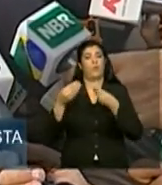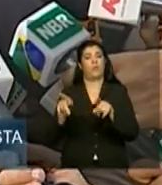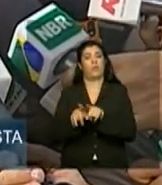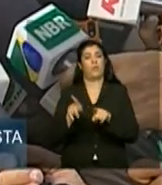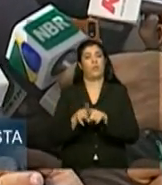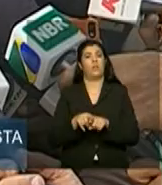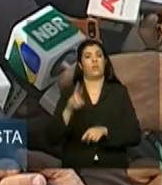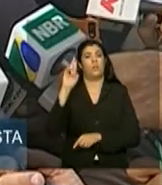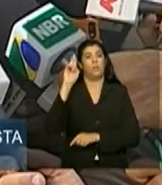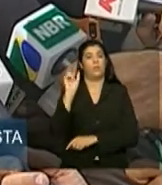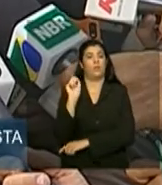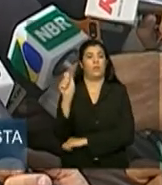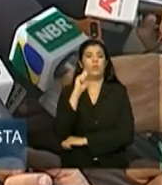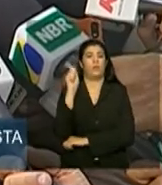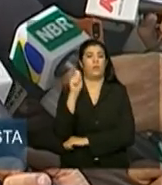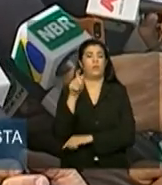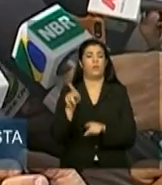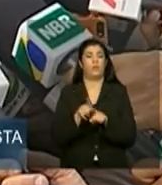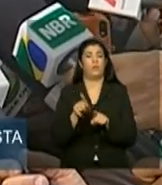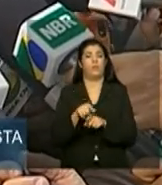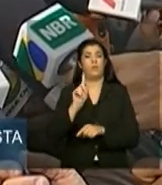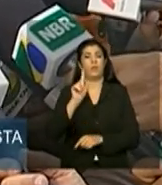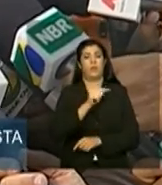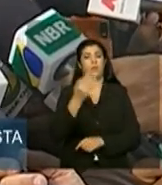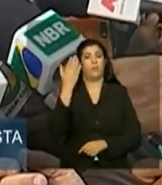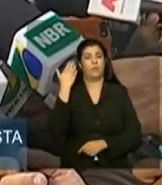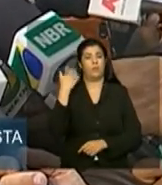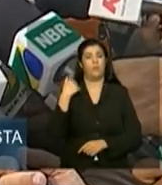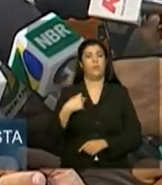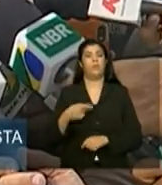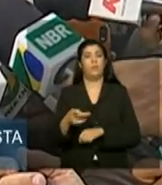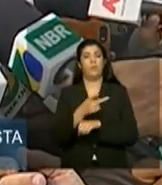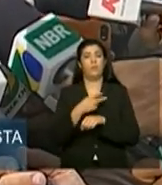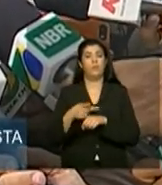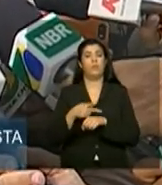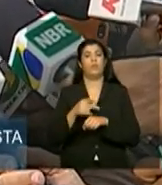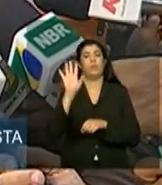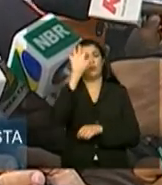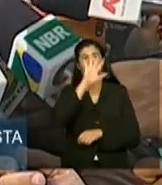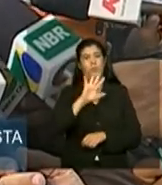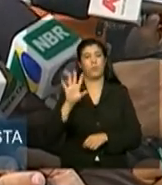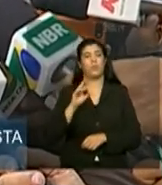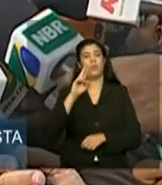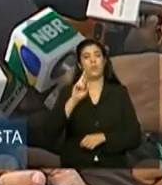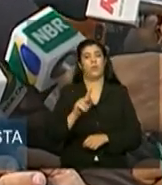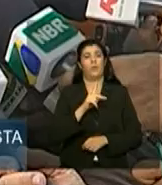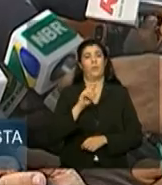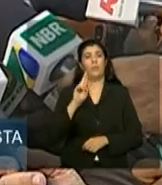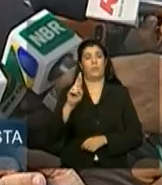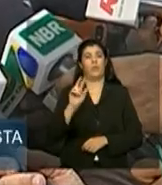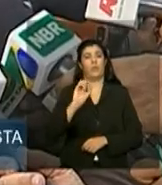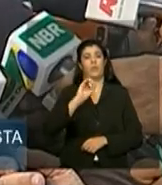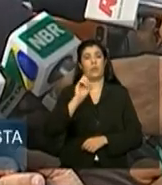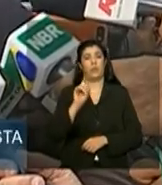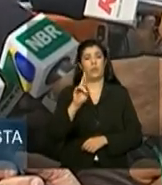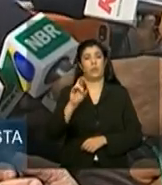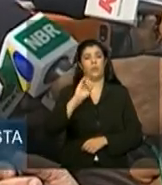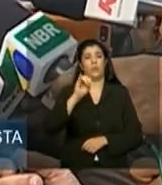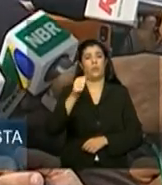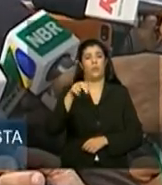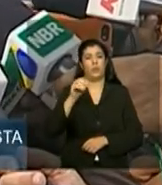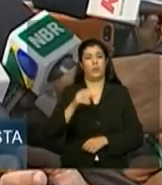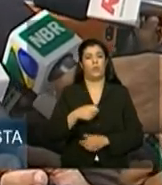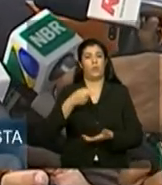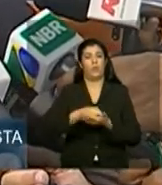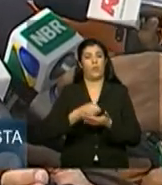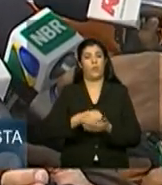às autoridades argentinas. Inclusive, na semana passada, o Procurador-Geral da República Brasileira, Dr. Janot, firmou um acordo de